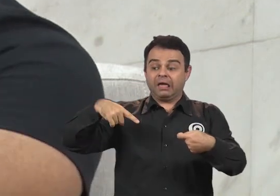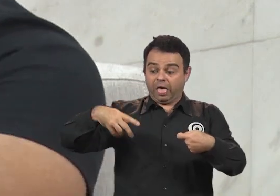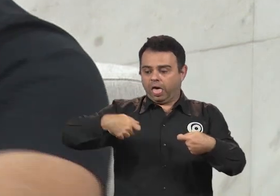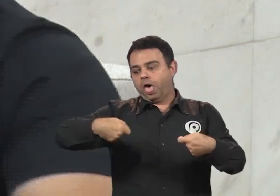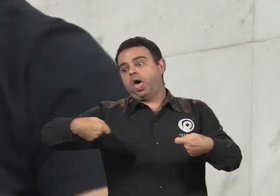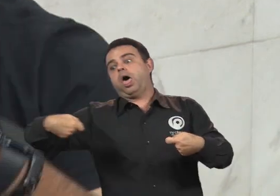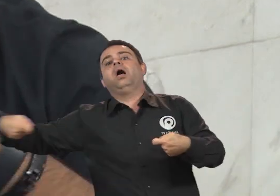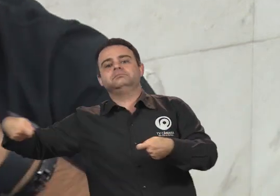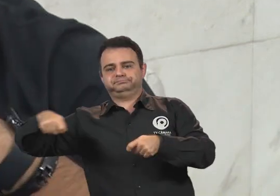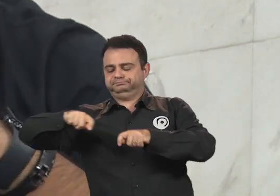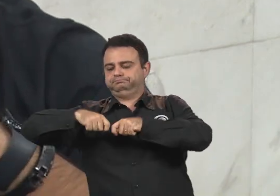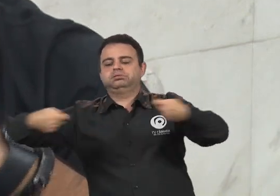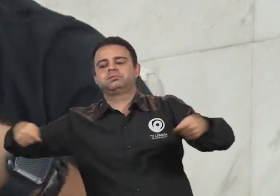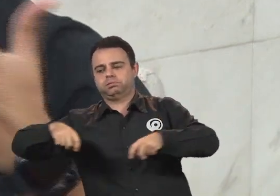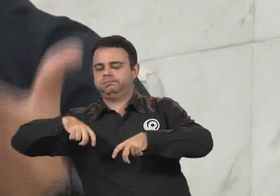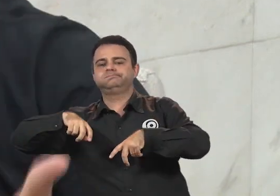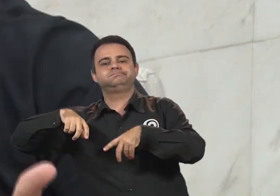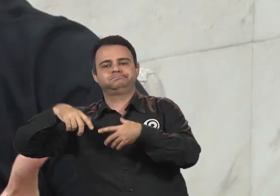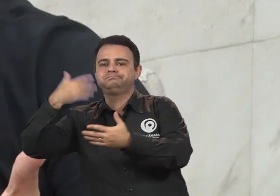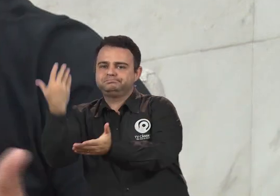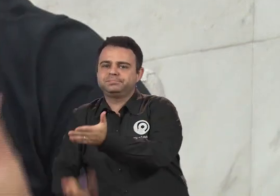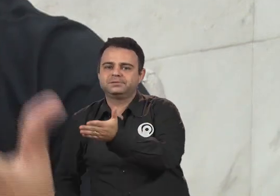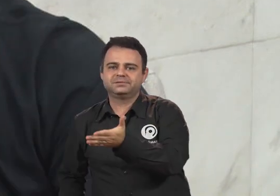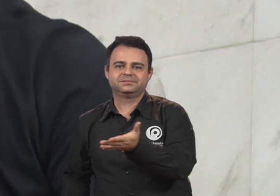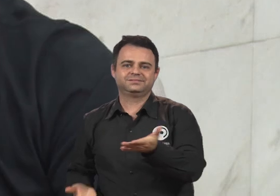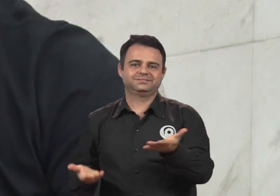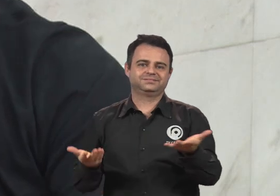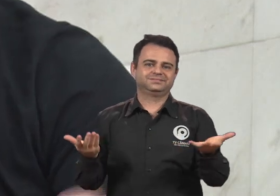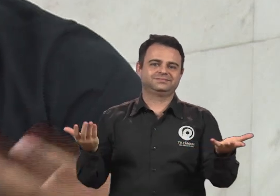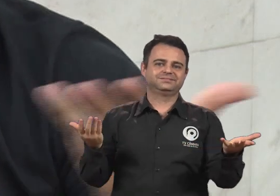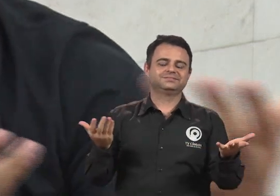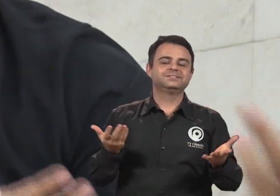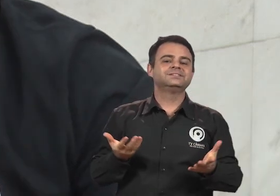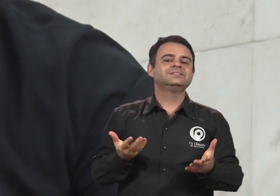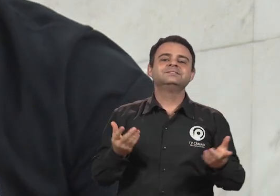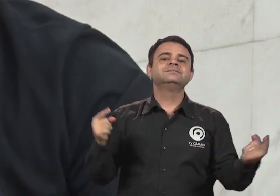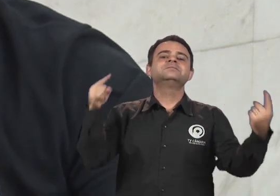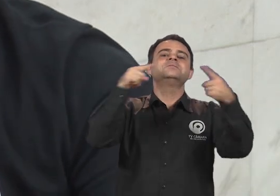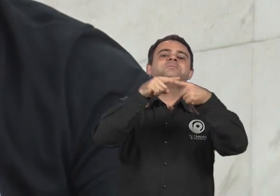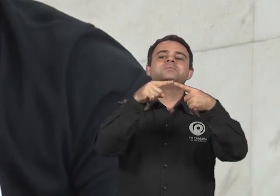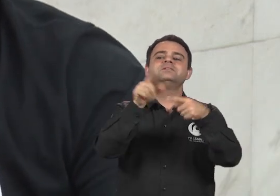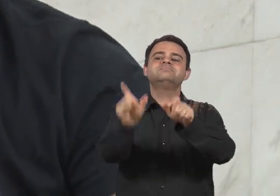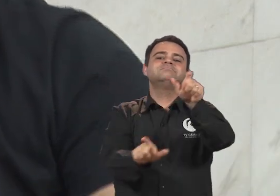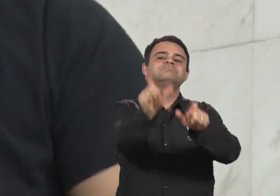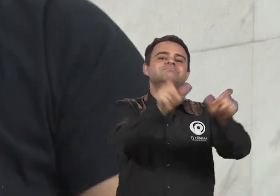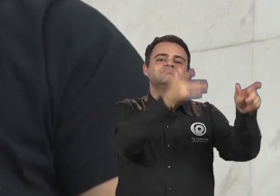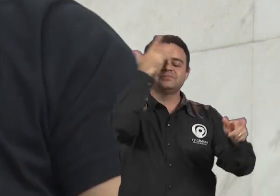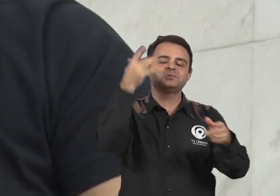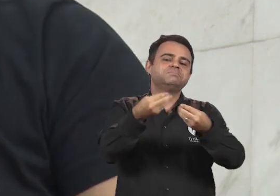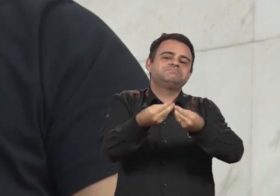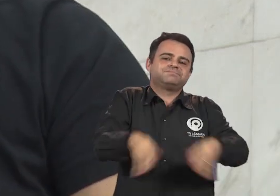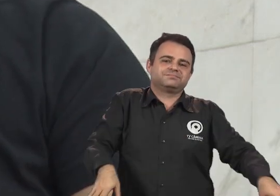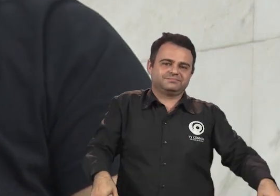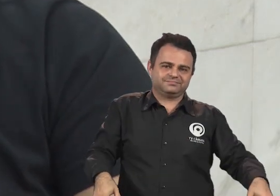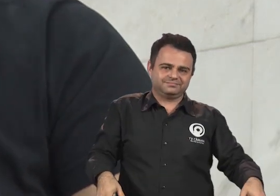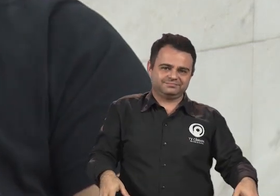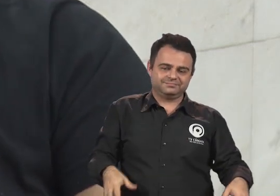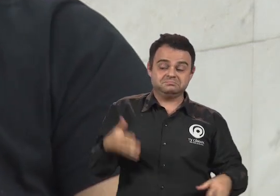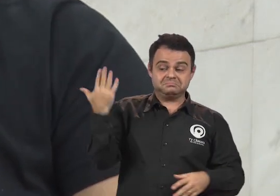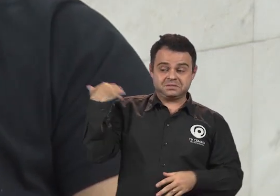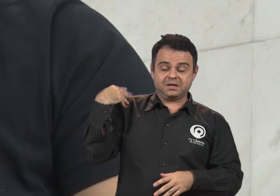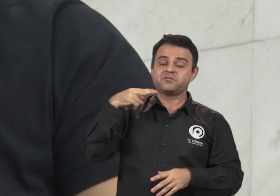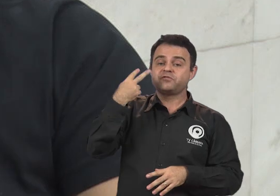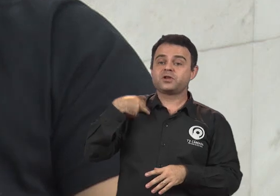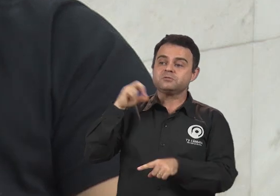gere tensão, e essa tensão nunca é boa. Quem perde com isso? A nossa cidade. Então, eu entrei na política por